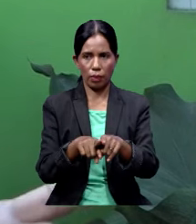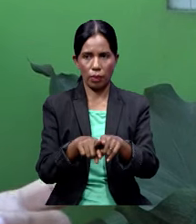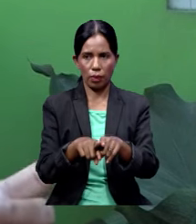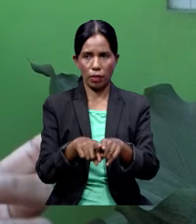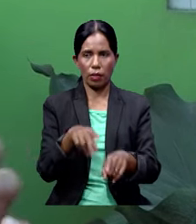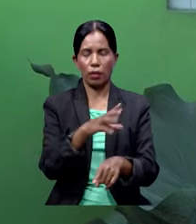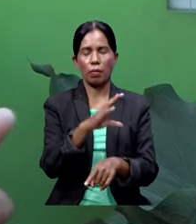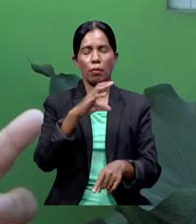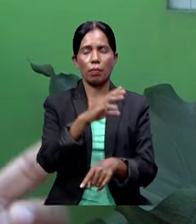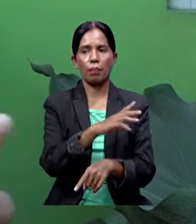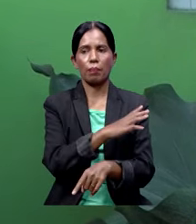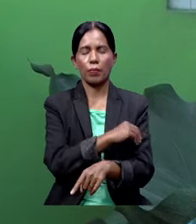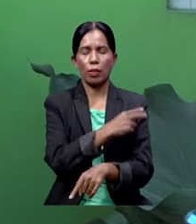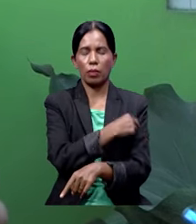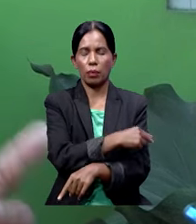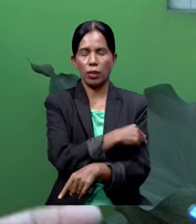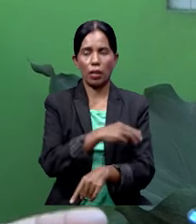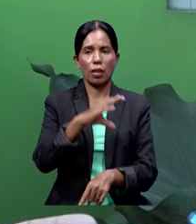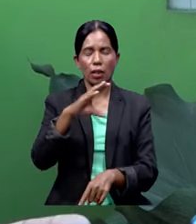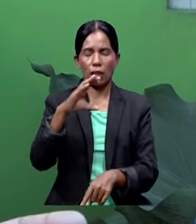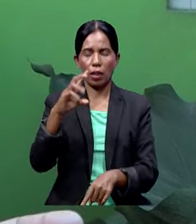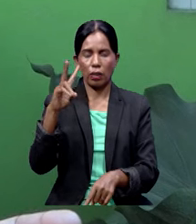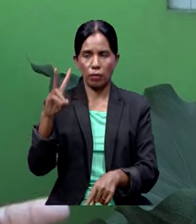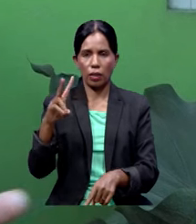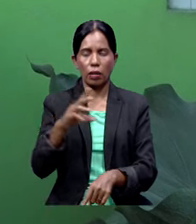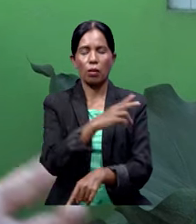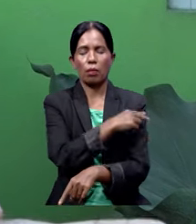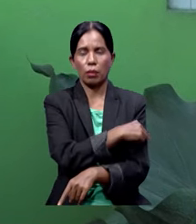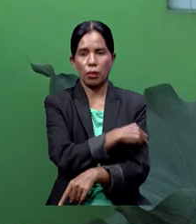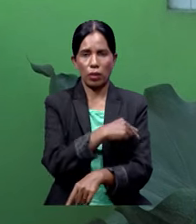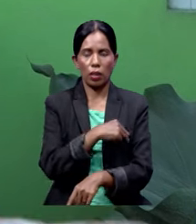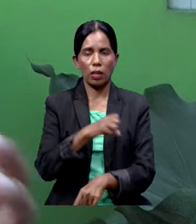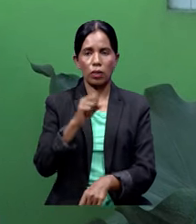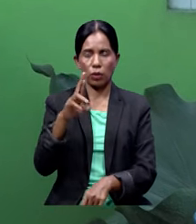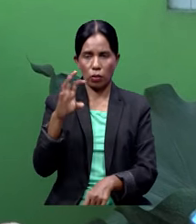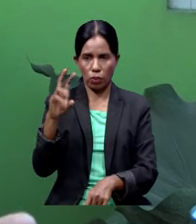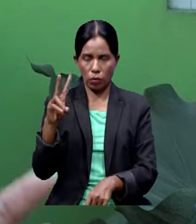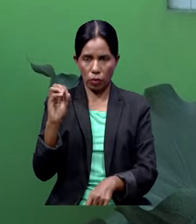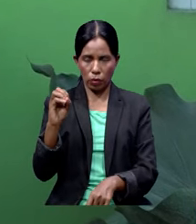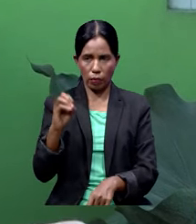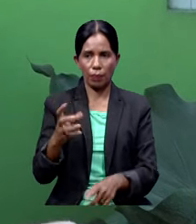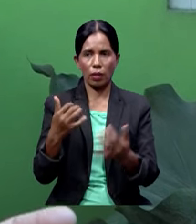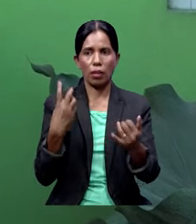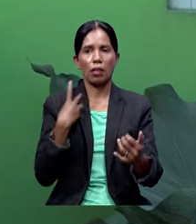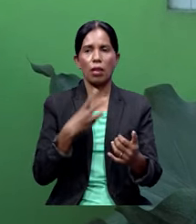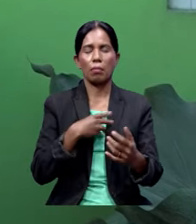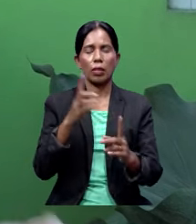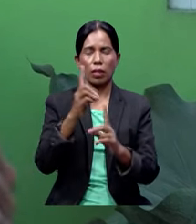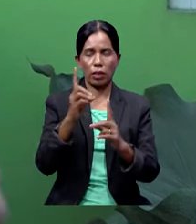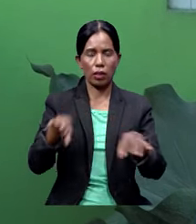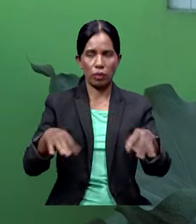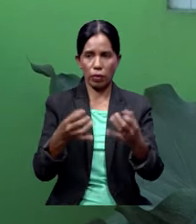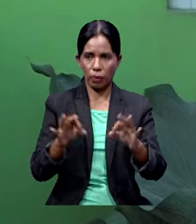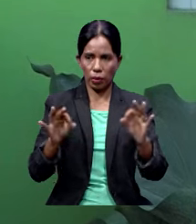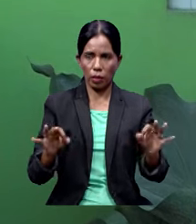postu KKV postu saure KKV no postu saure soro tangidane agora amine kontratu hotu